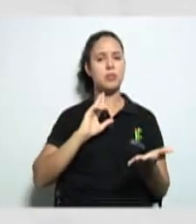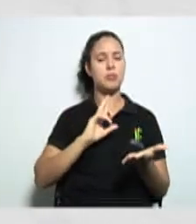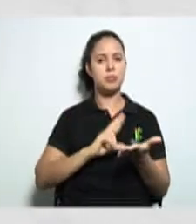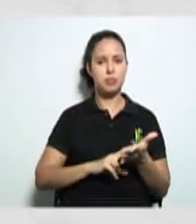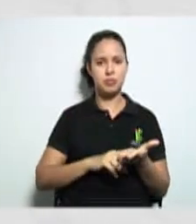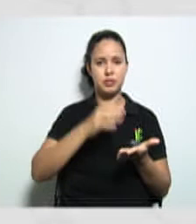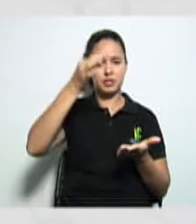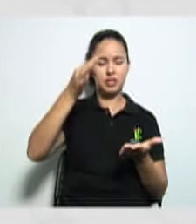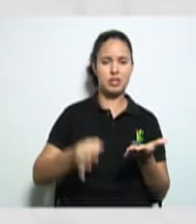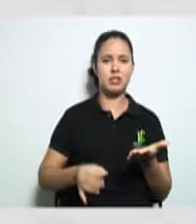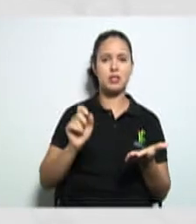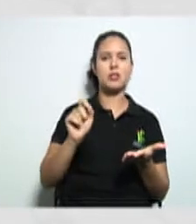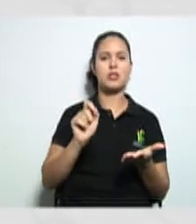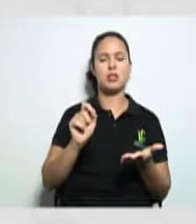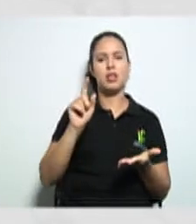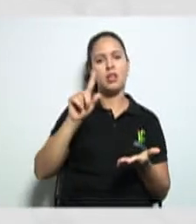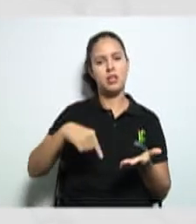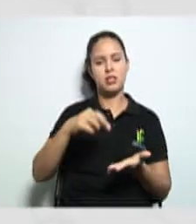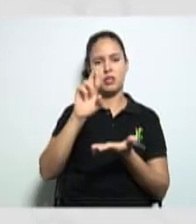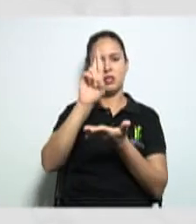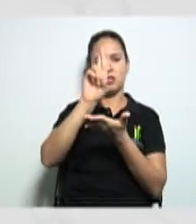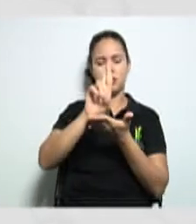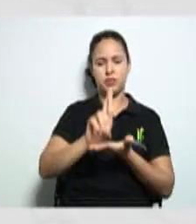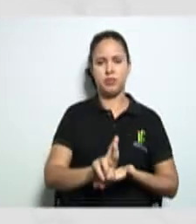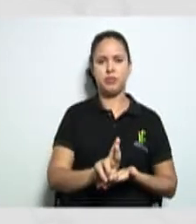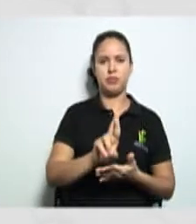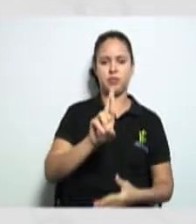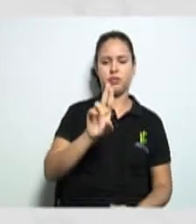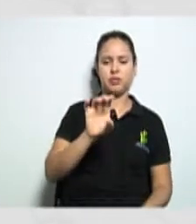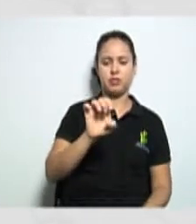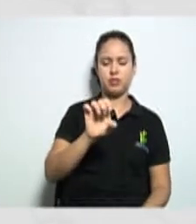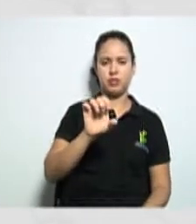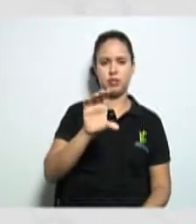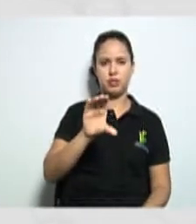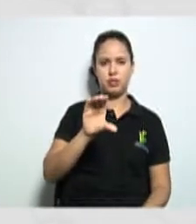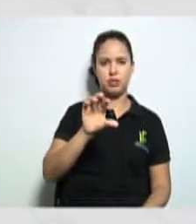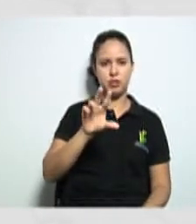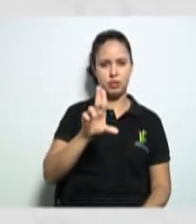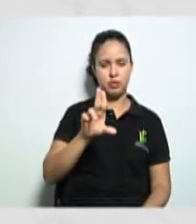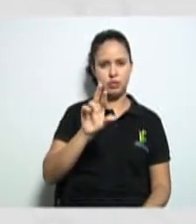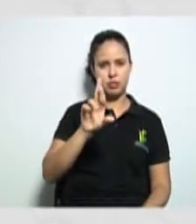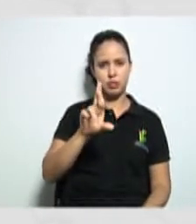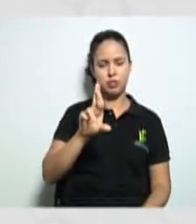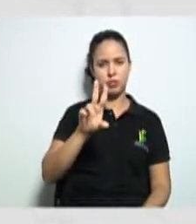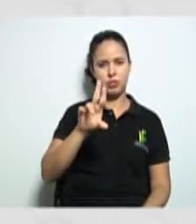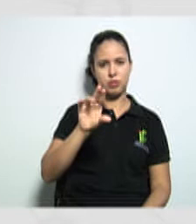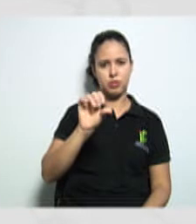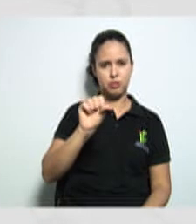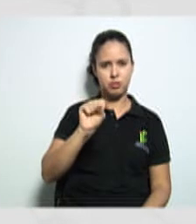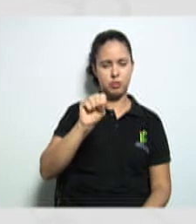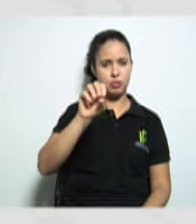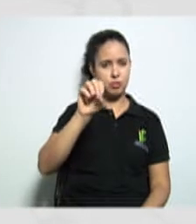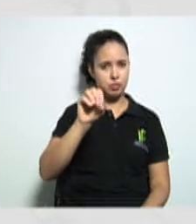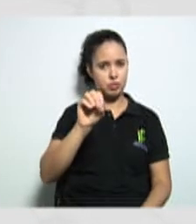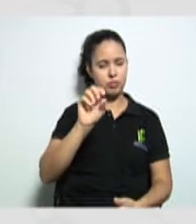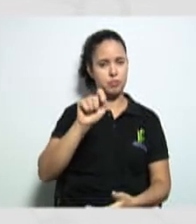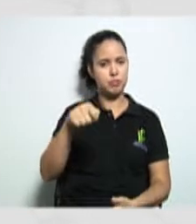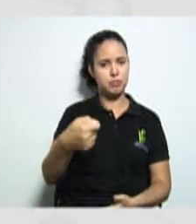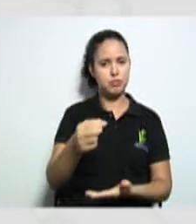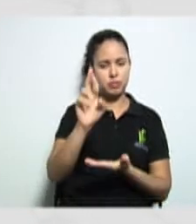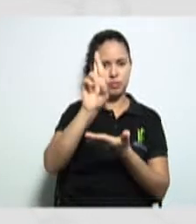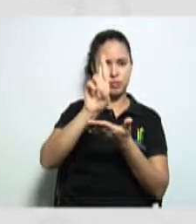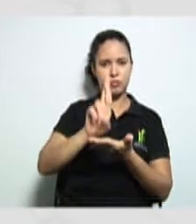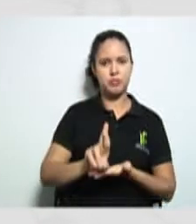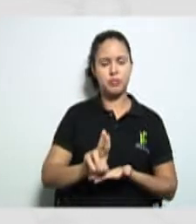o principal recurso organizacional para gerar riqueza para a empresa e para a cooperativa, a gente olha também, é o capital